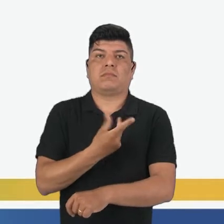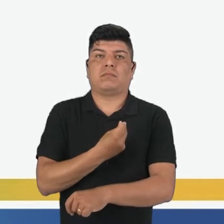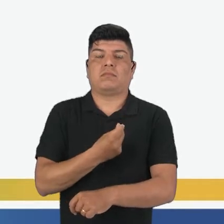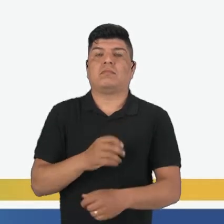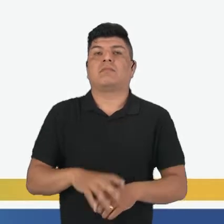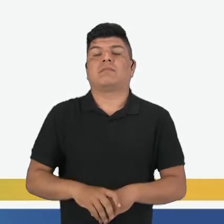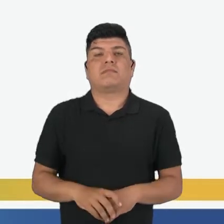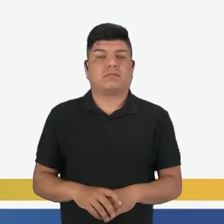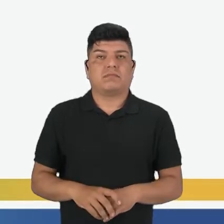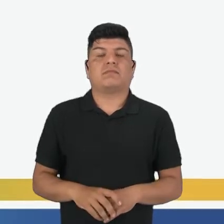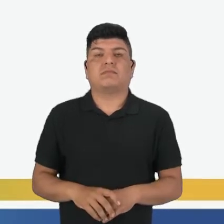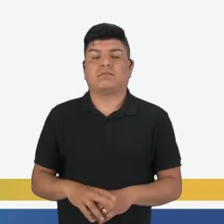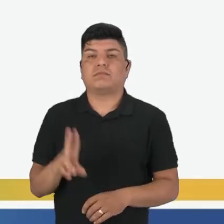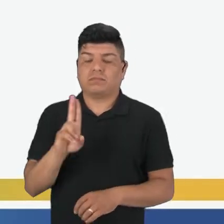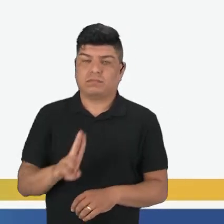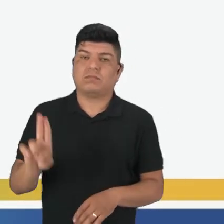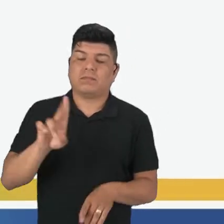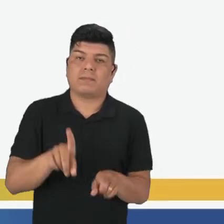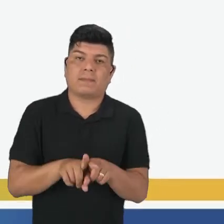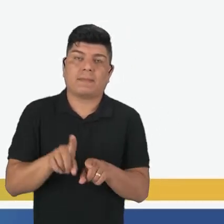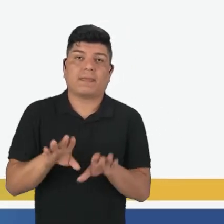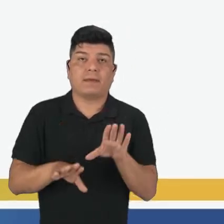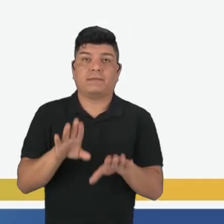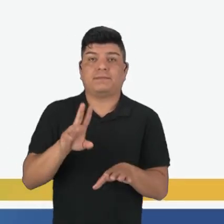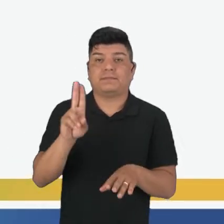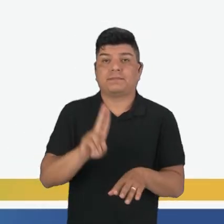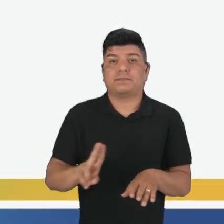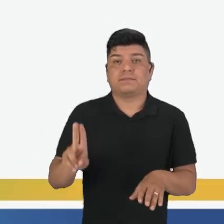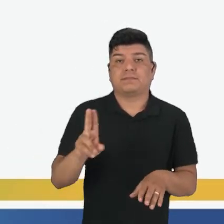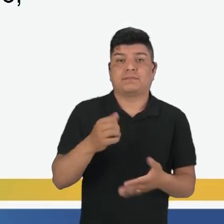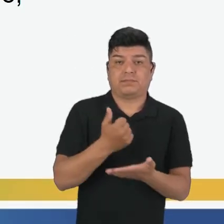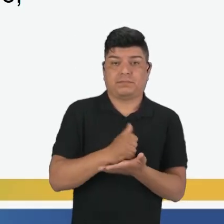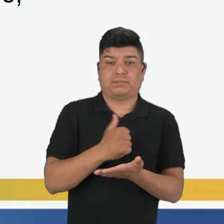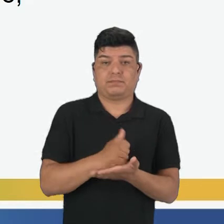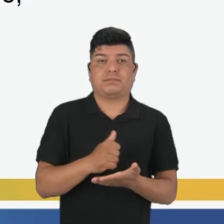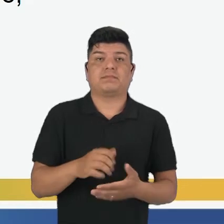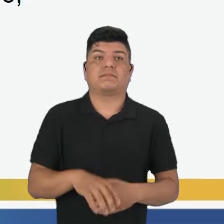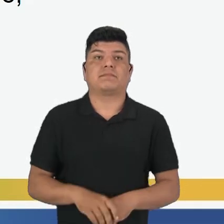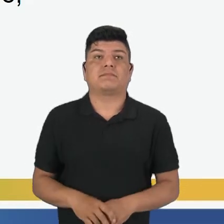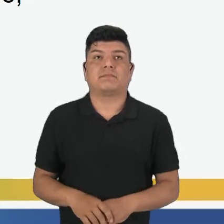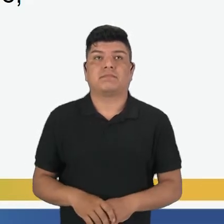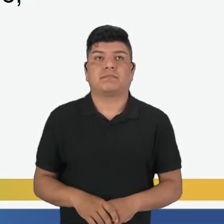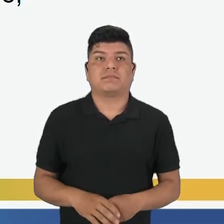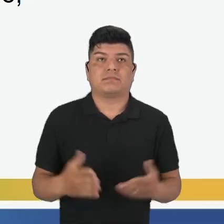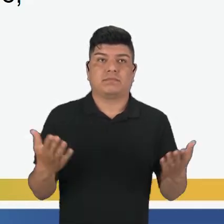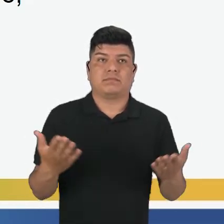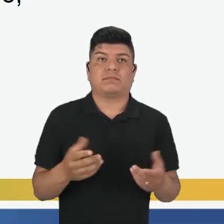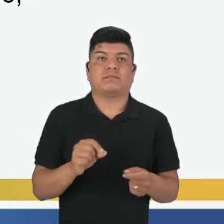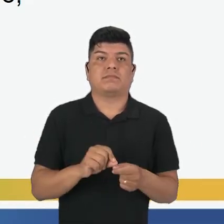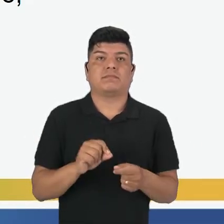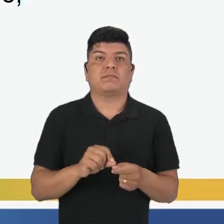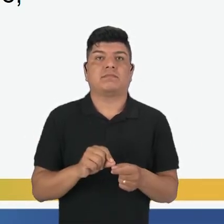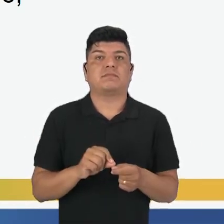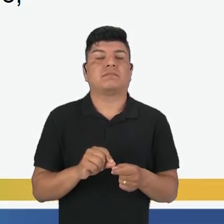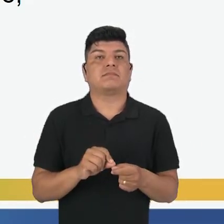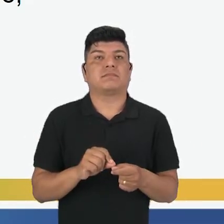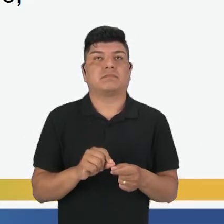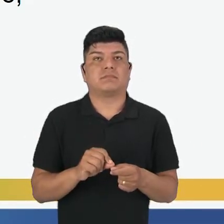as seringas, geralmente para utilização de medicação. Agora vamos aí para a